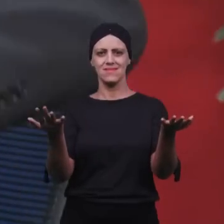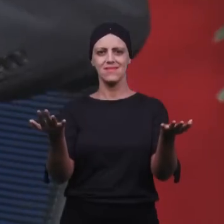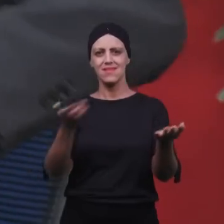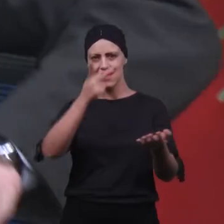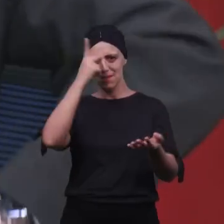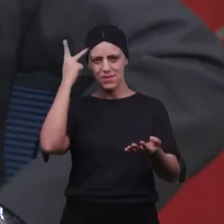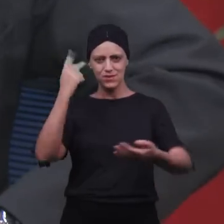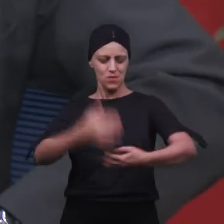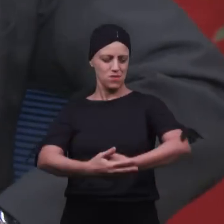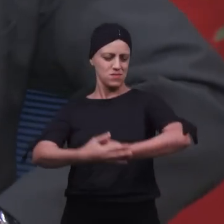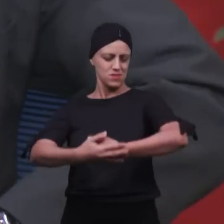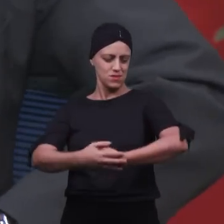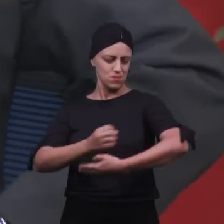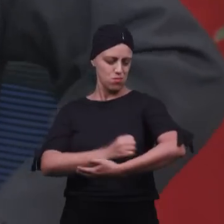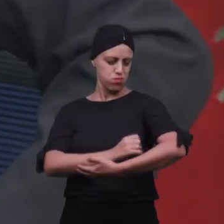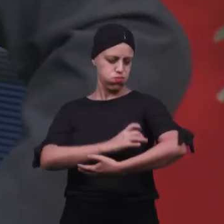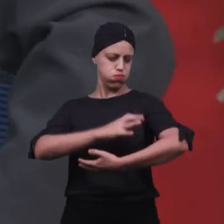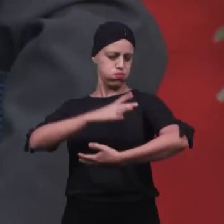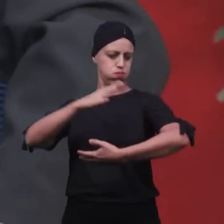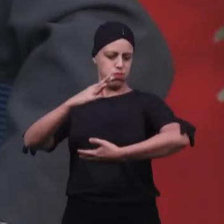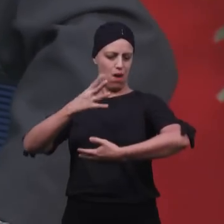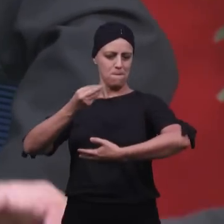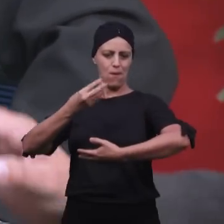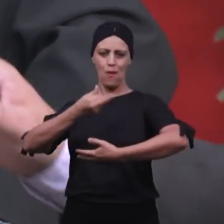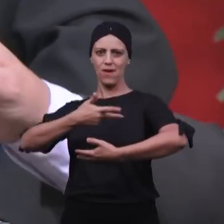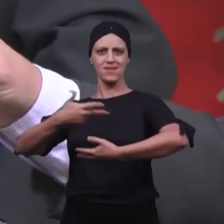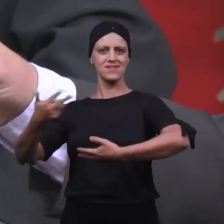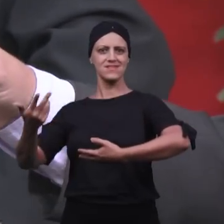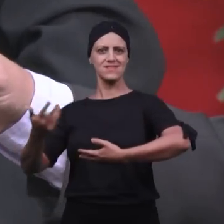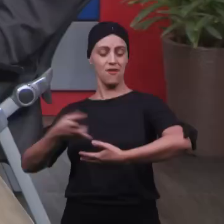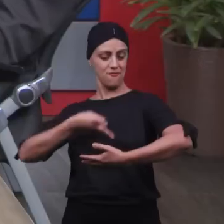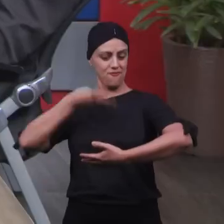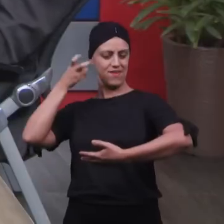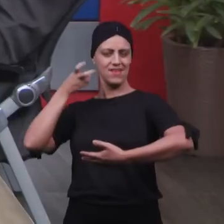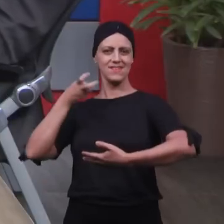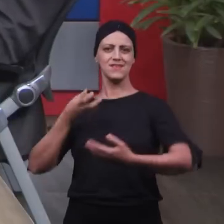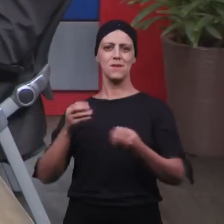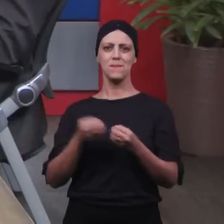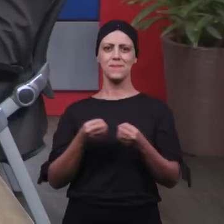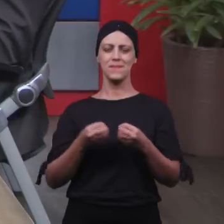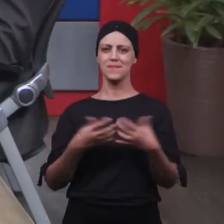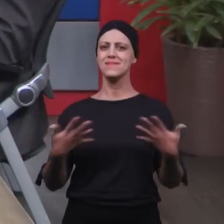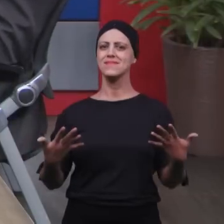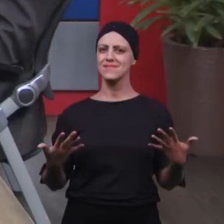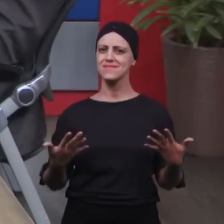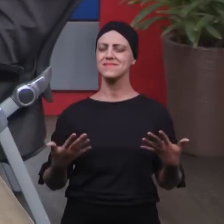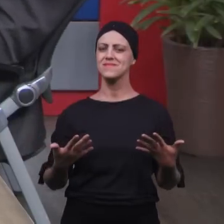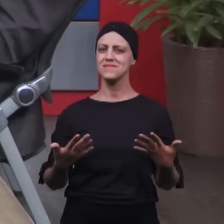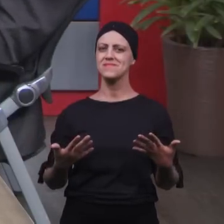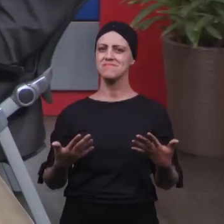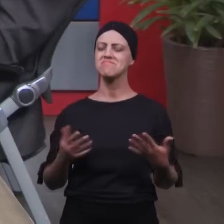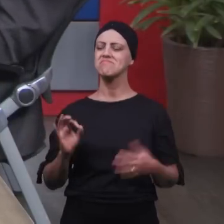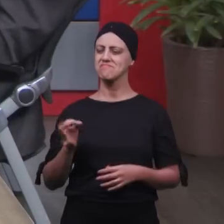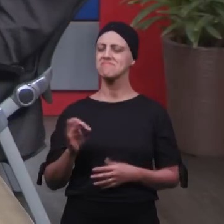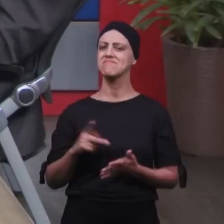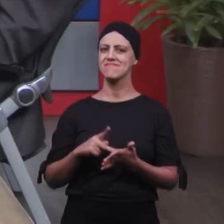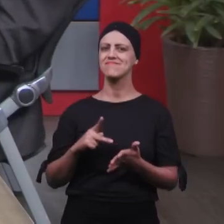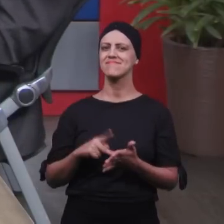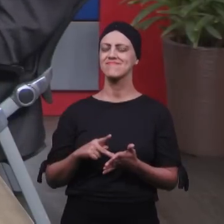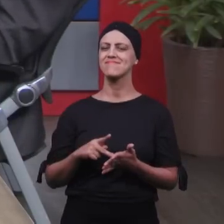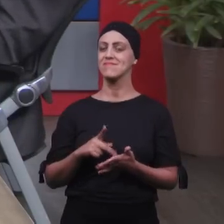ti, um cesto cheio para ti, um cesto para ti, um cesto para ti. Mas exatamente como ele disse, nós todos, né, vimos dizendo